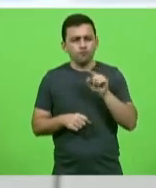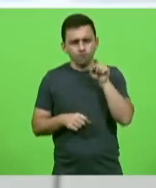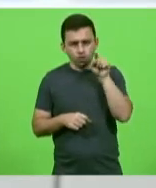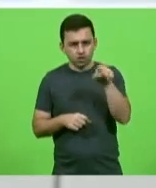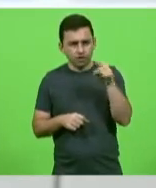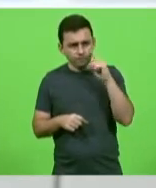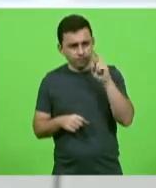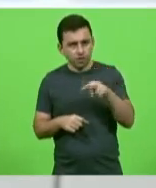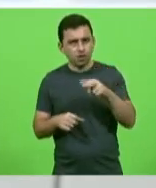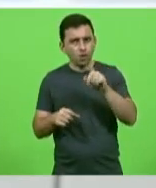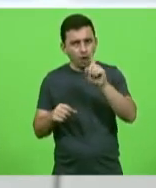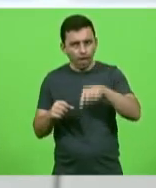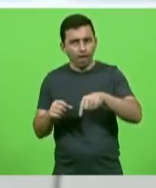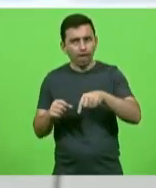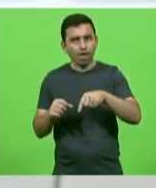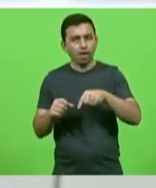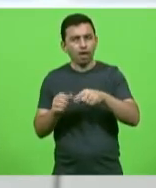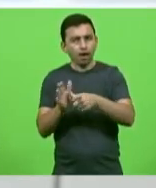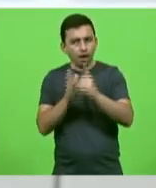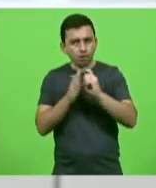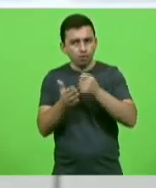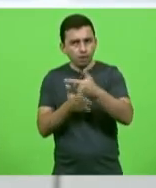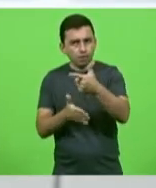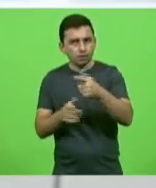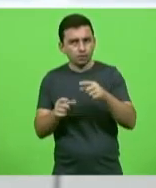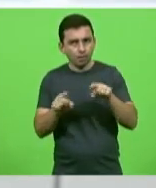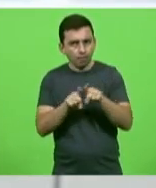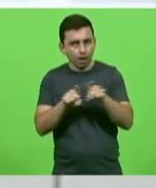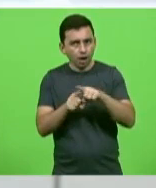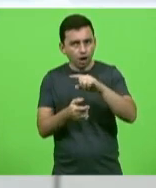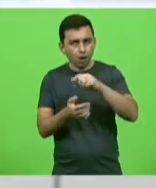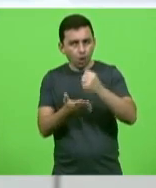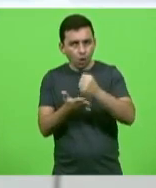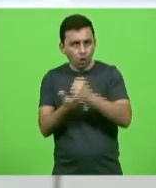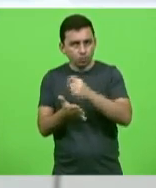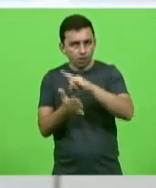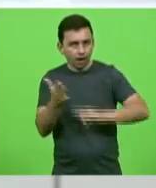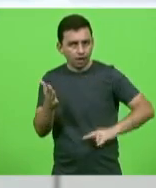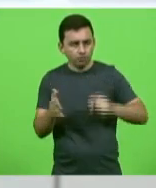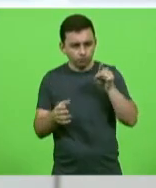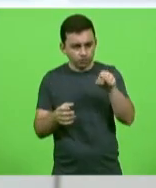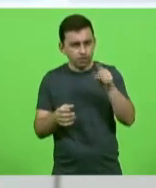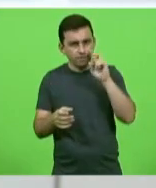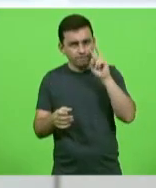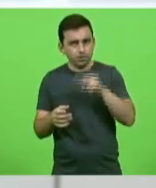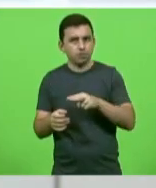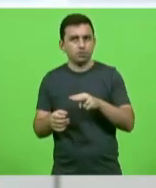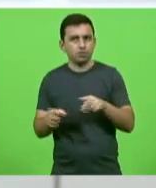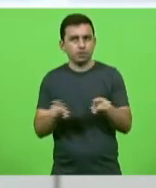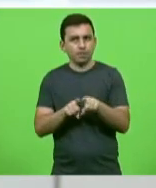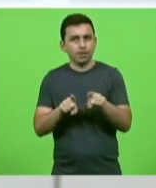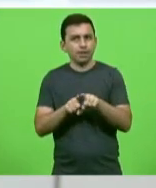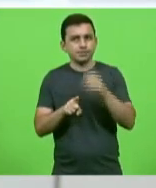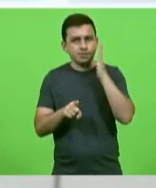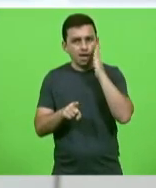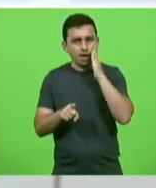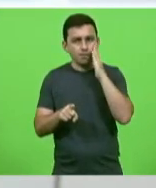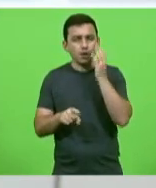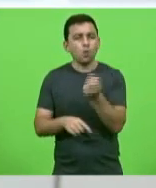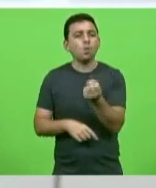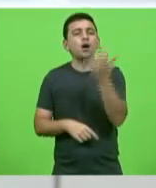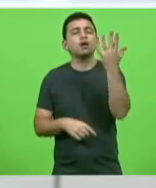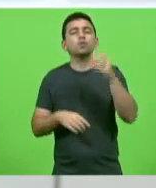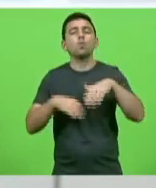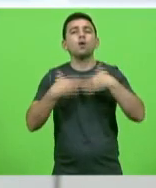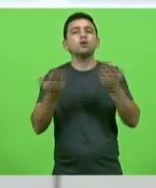era e o senhor viu também no contrato havia também previsão da entrega dos